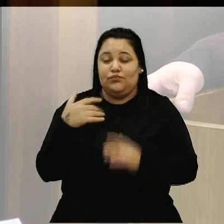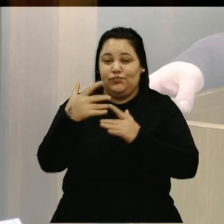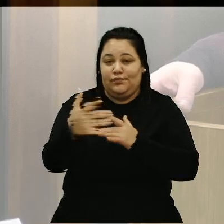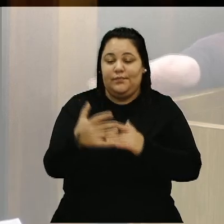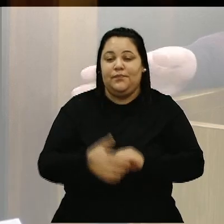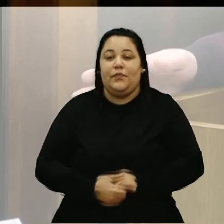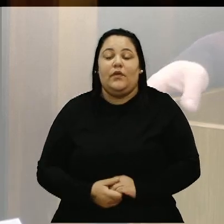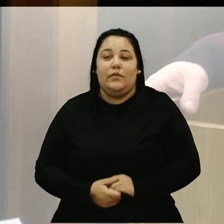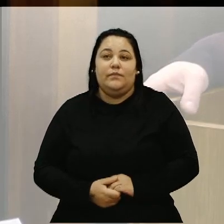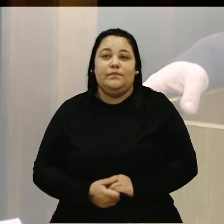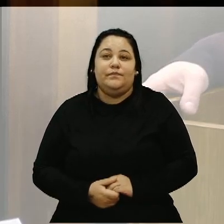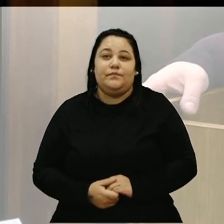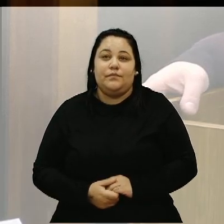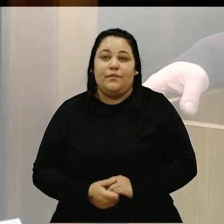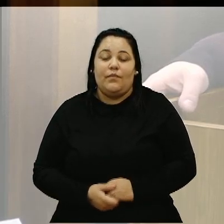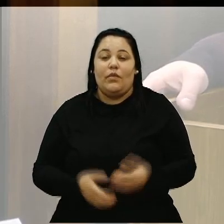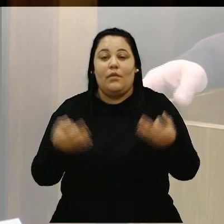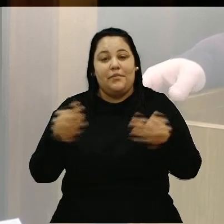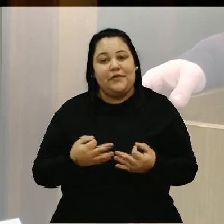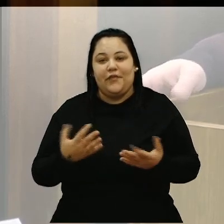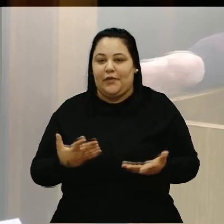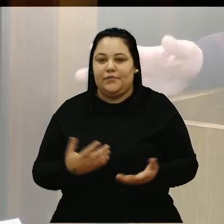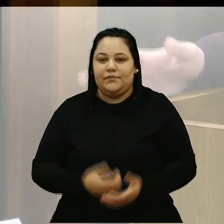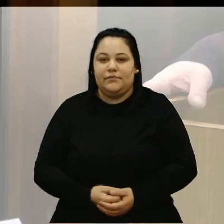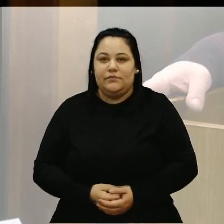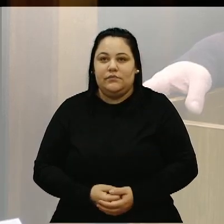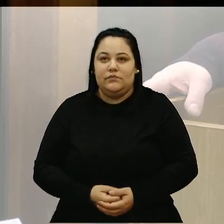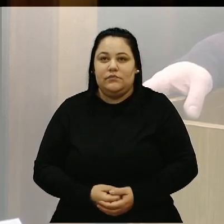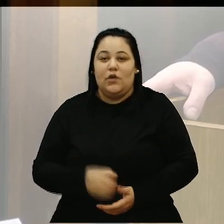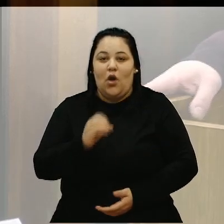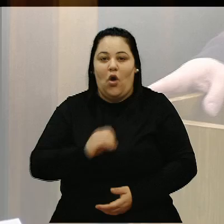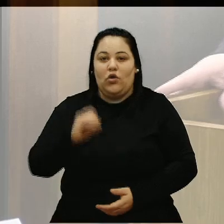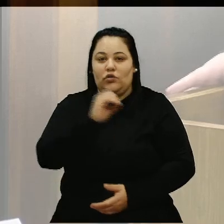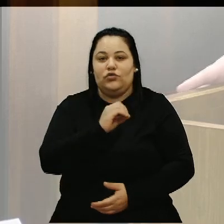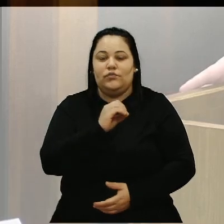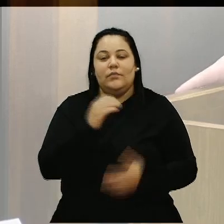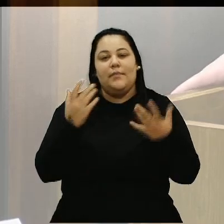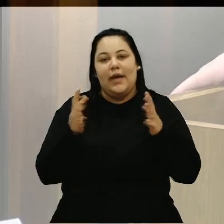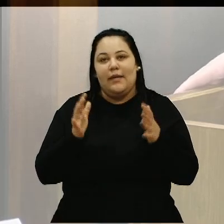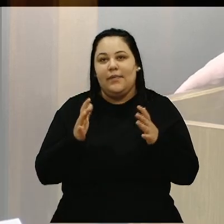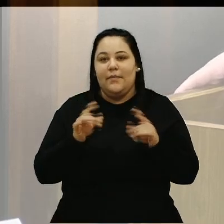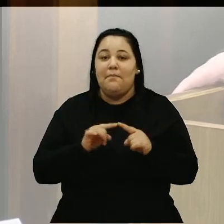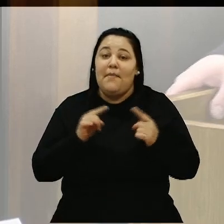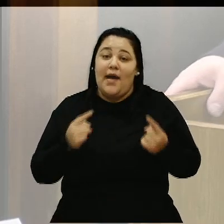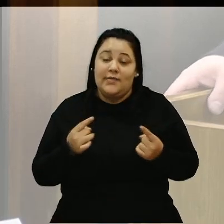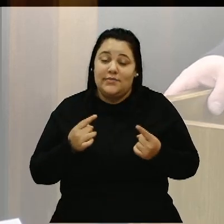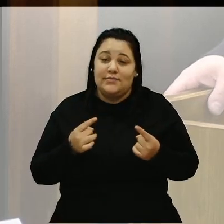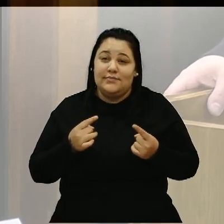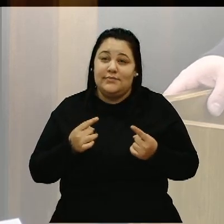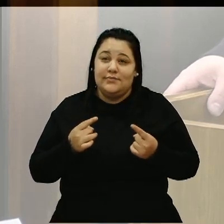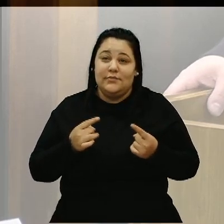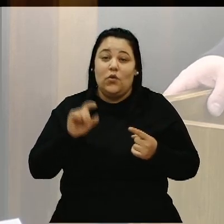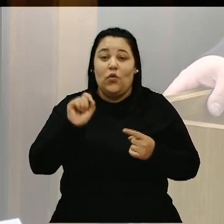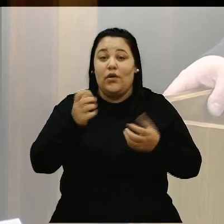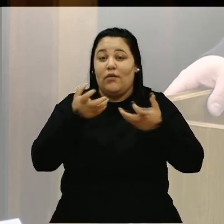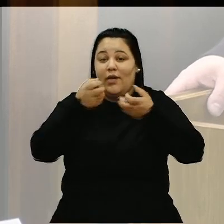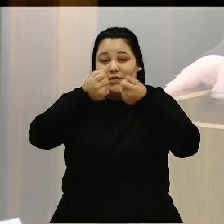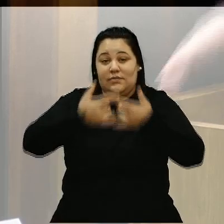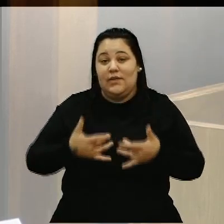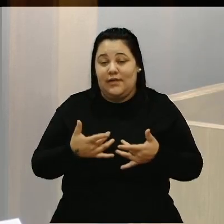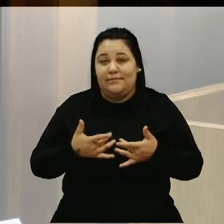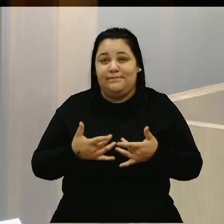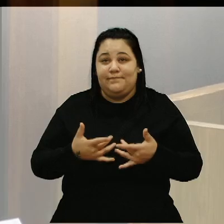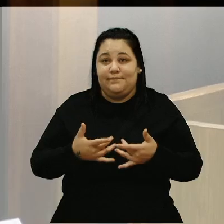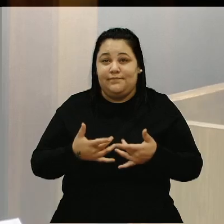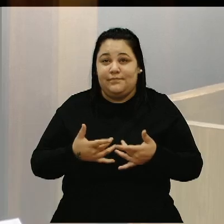dias. Perfeito, excelente, parabéns. Mas um segundo ponto que eu quero trazer é